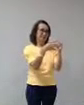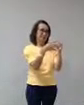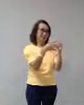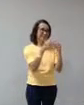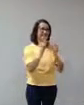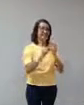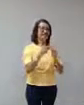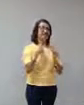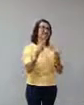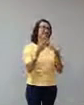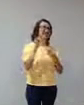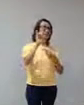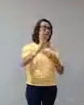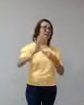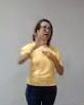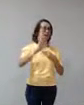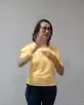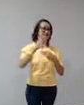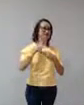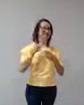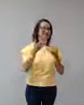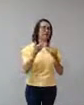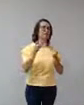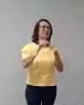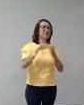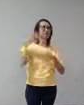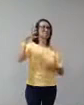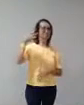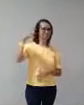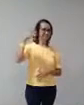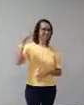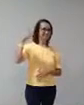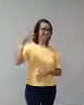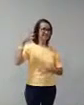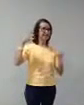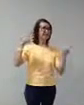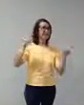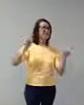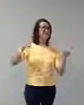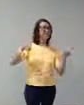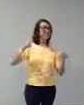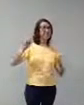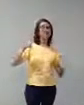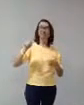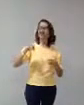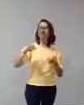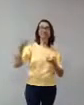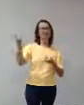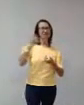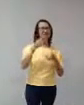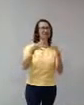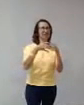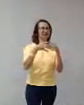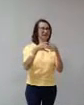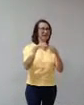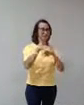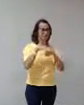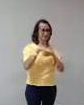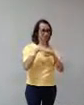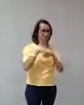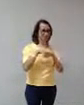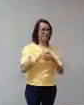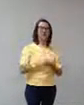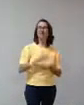imagem que eu queria botar em uma exposição que eu estou organizando. Ele disse, sim, fale com a equipe e a gente vê. E aí,